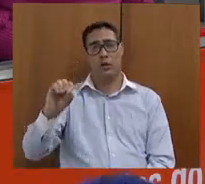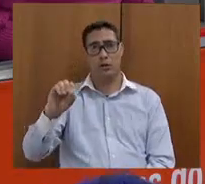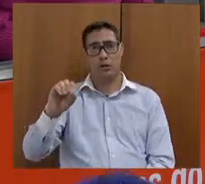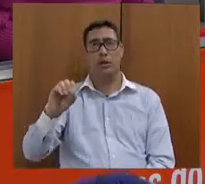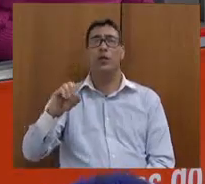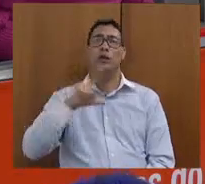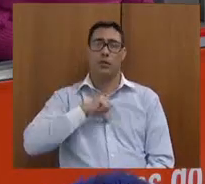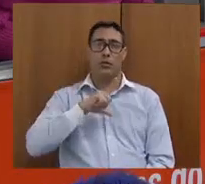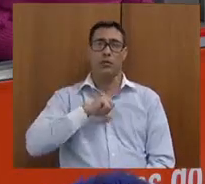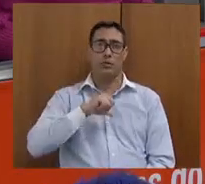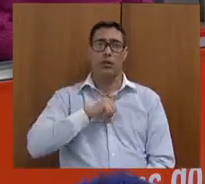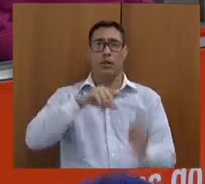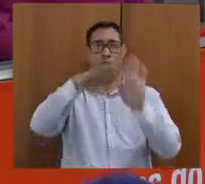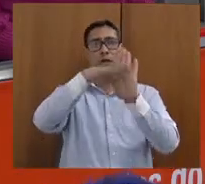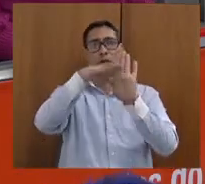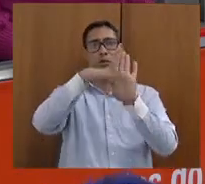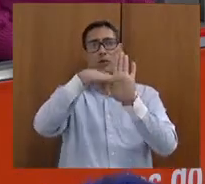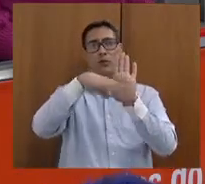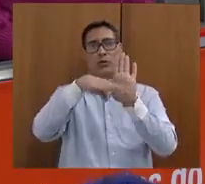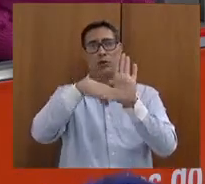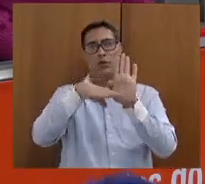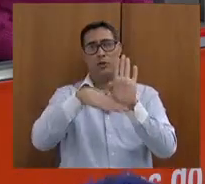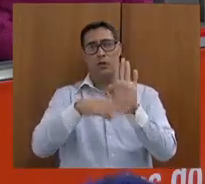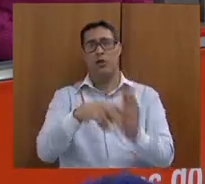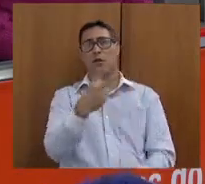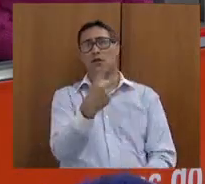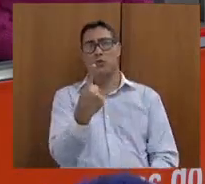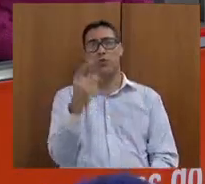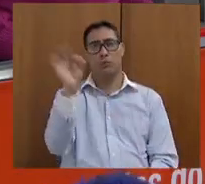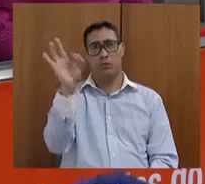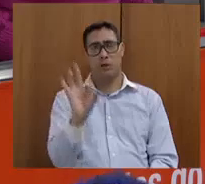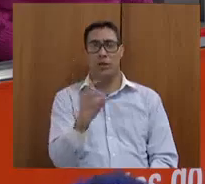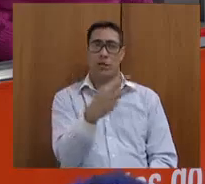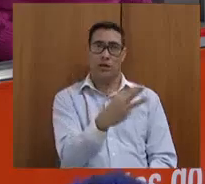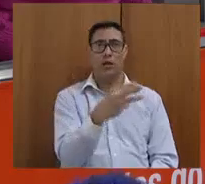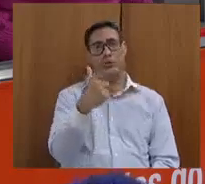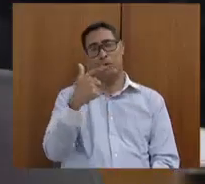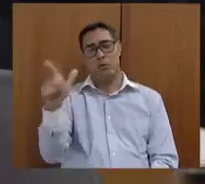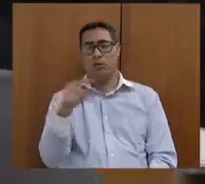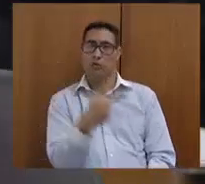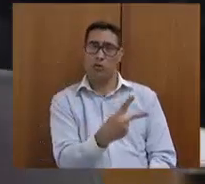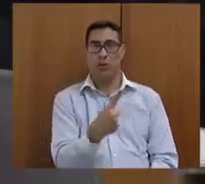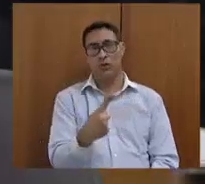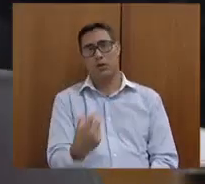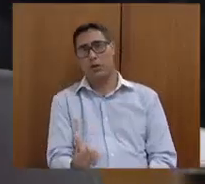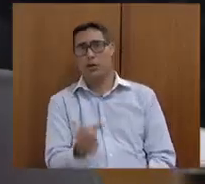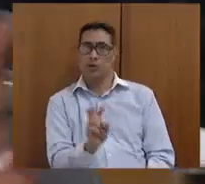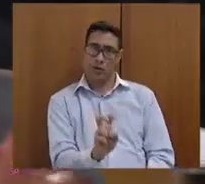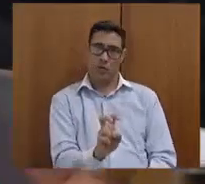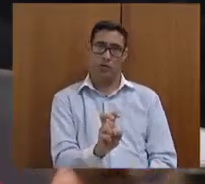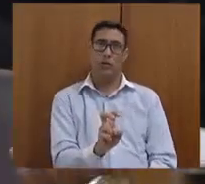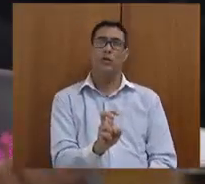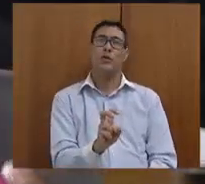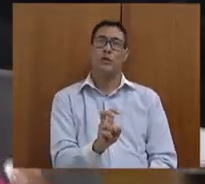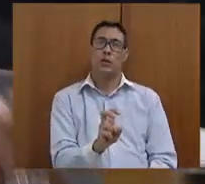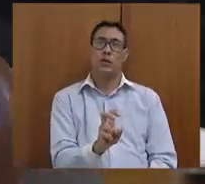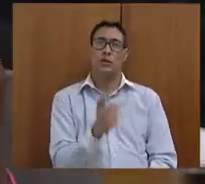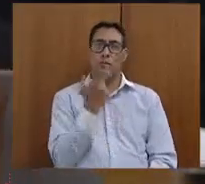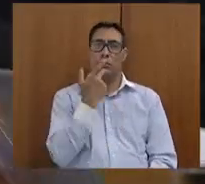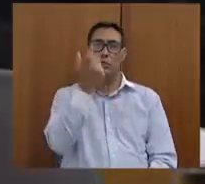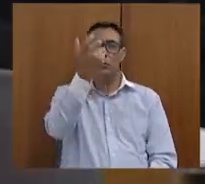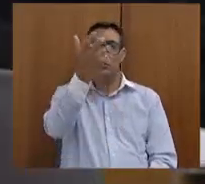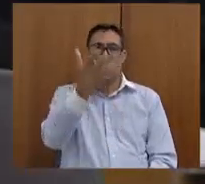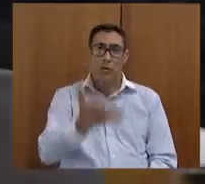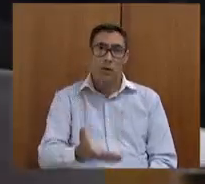uma série de categorias aí 21 por cento para um três para um três para o 2 16 5 E é disso que eu tô dizendo